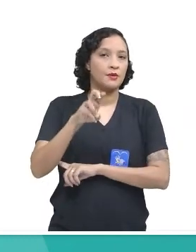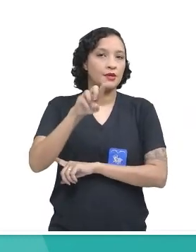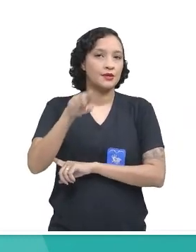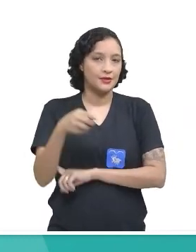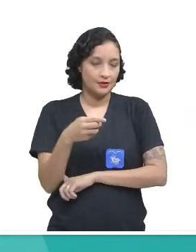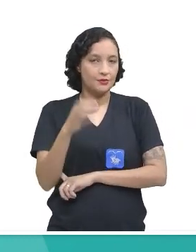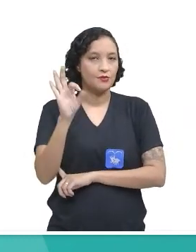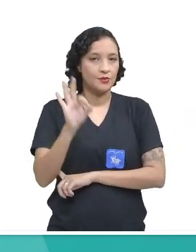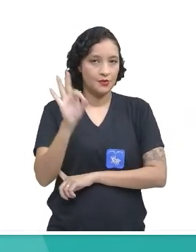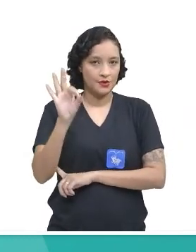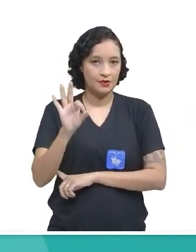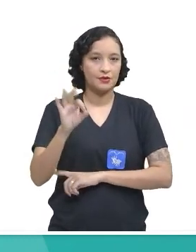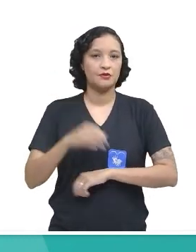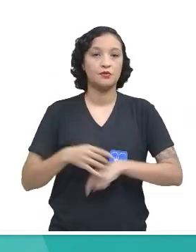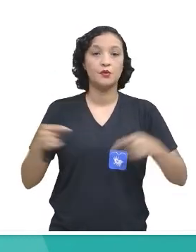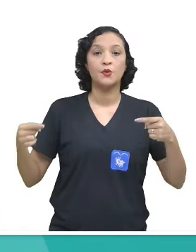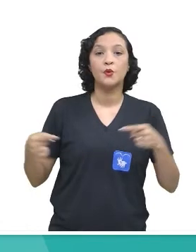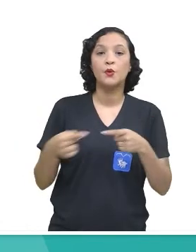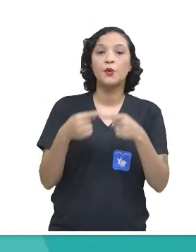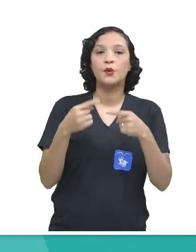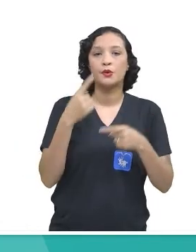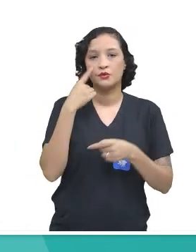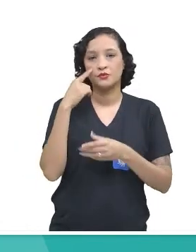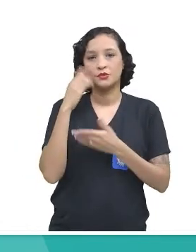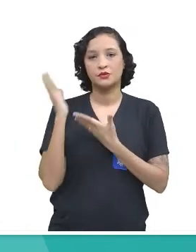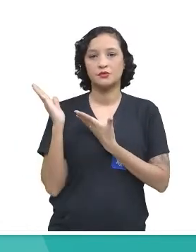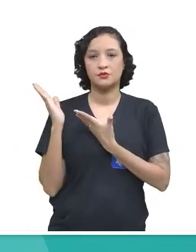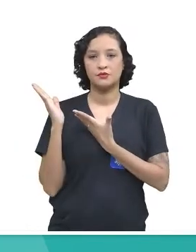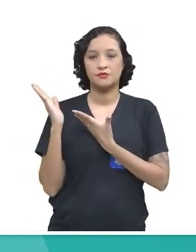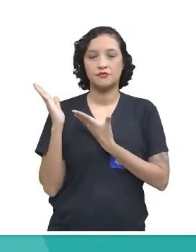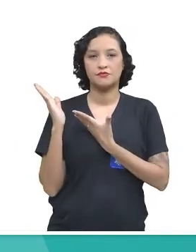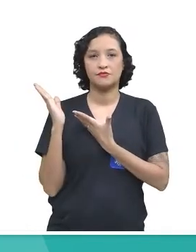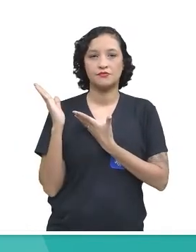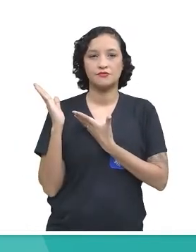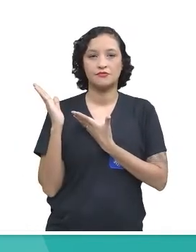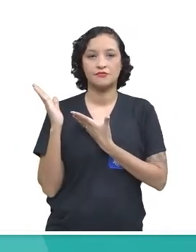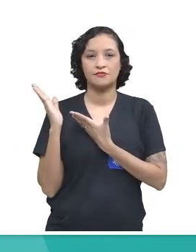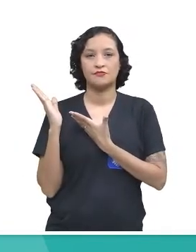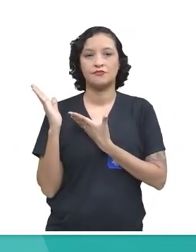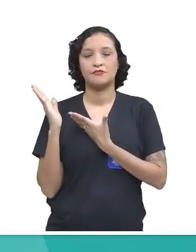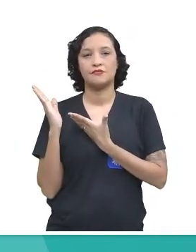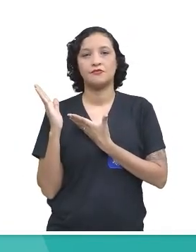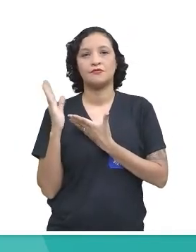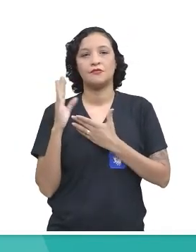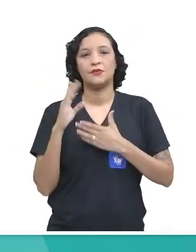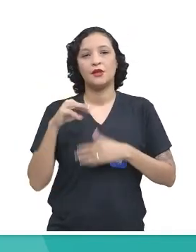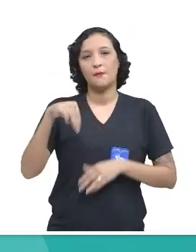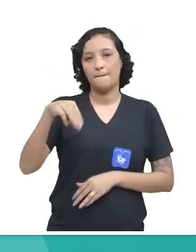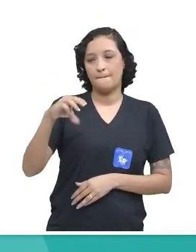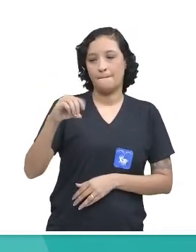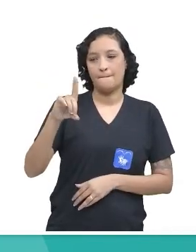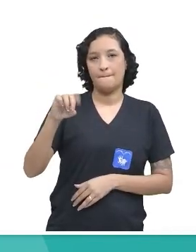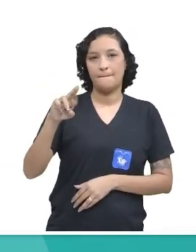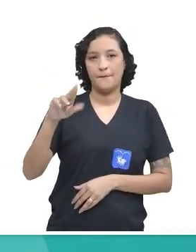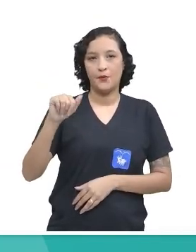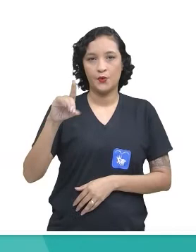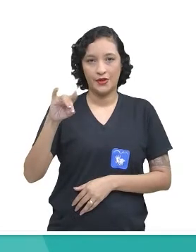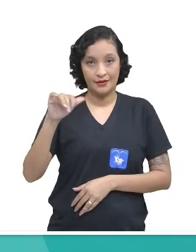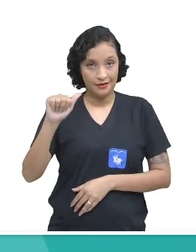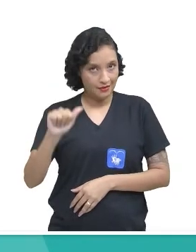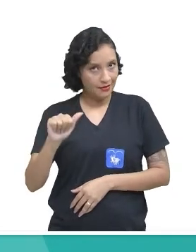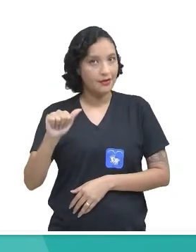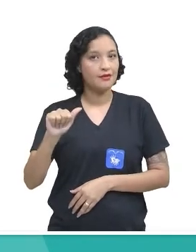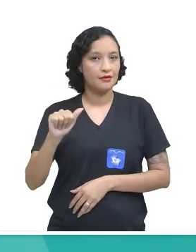55%, que corresponde o quê? Corresponde a uma atividade de intensidade moderada, já que ela vai